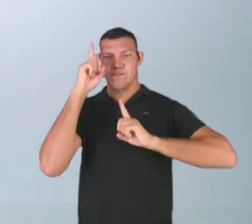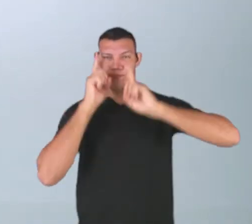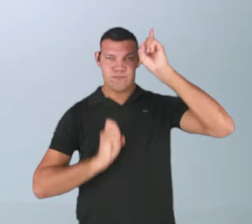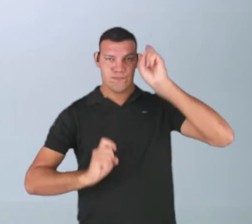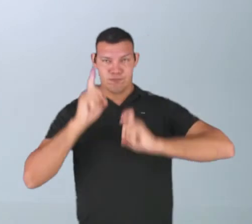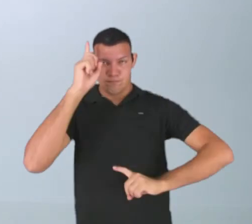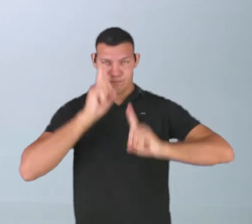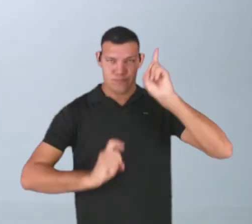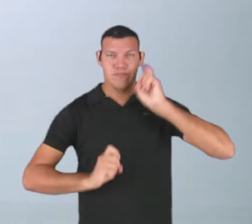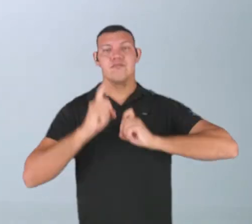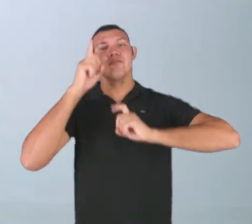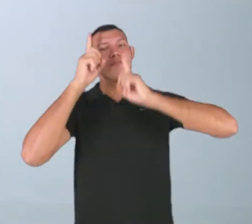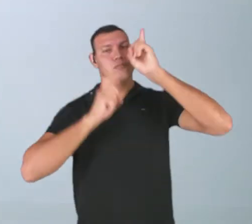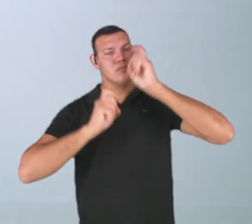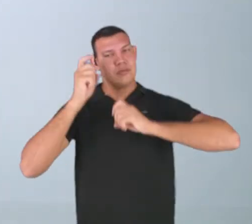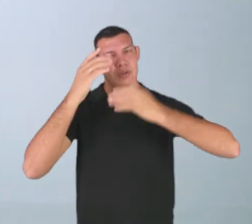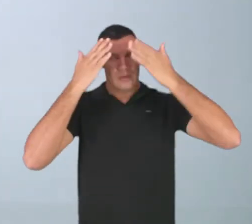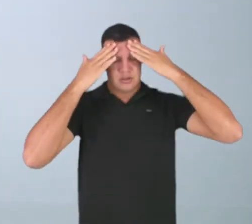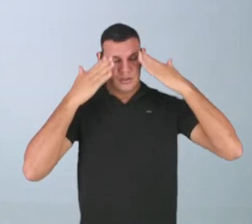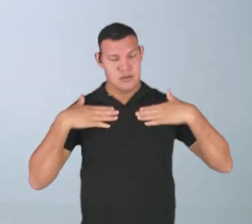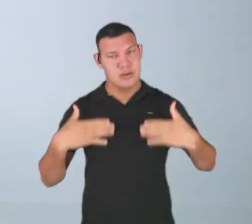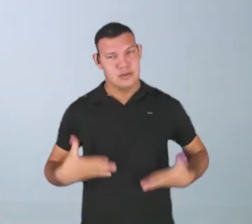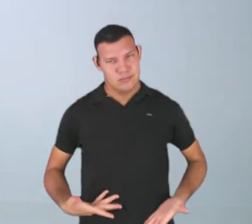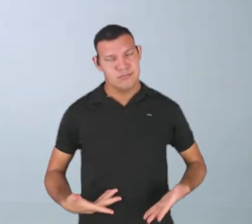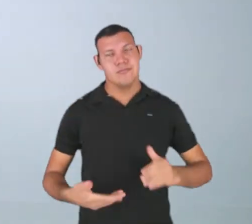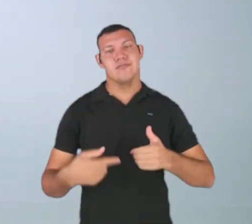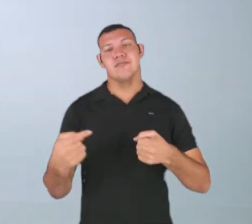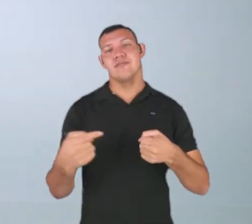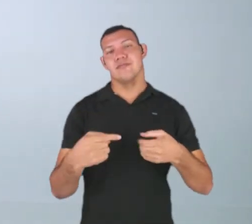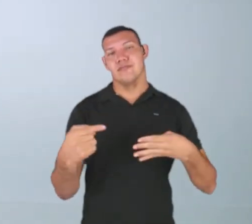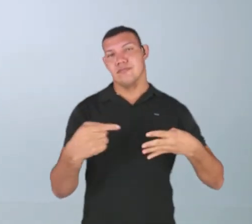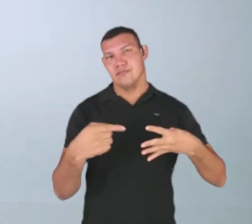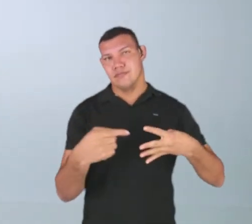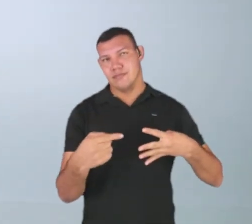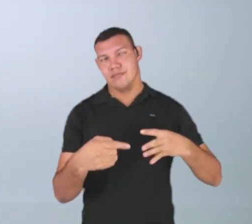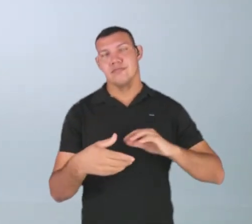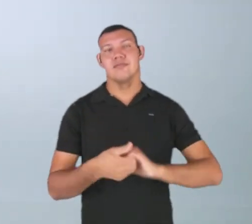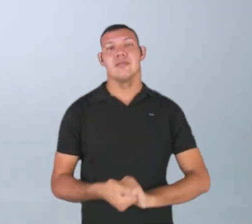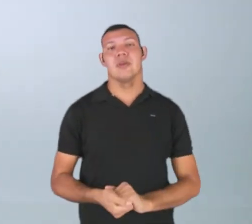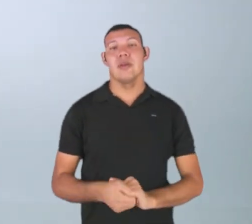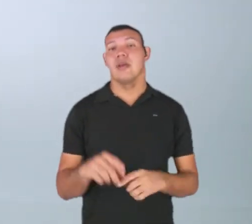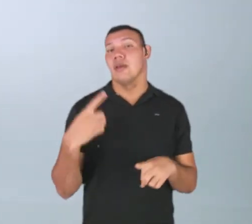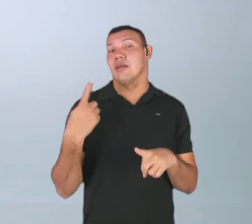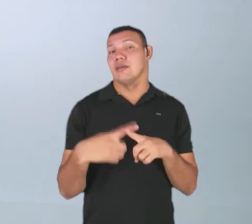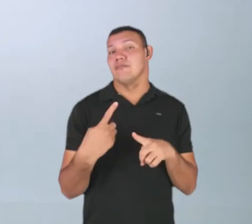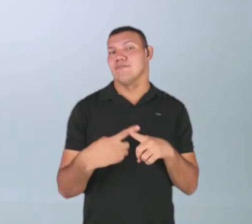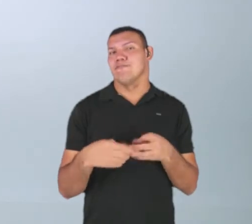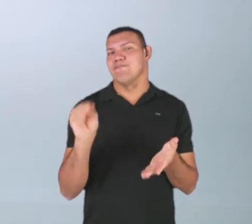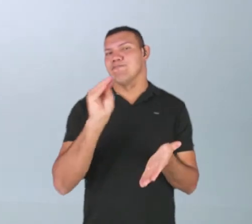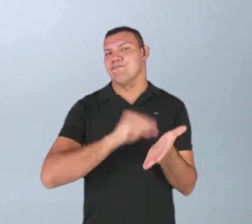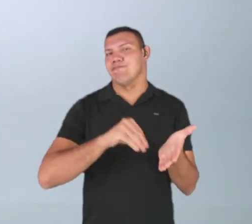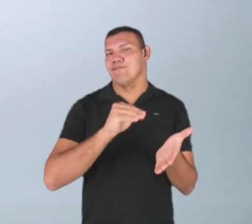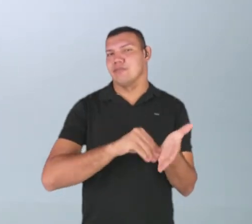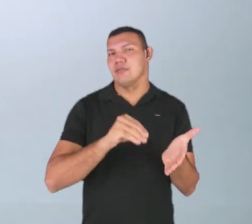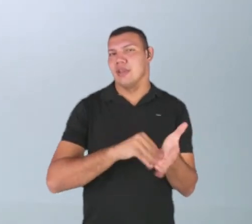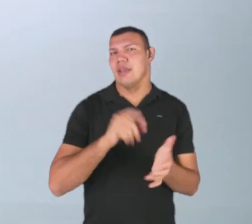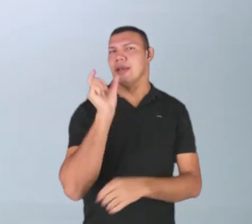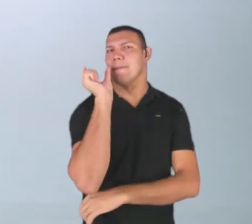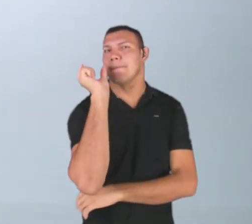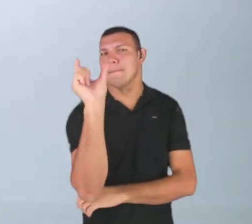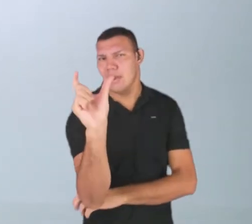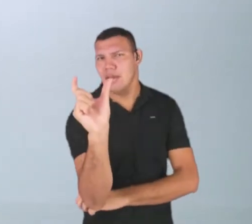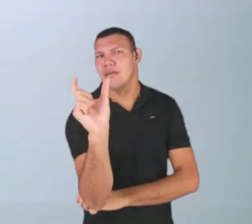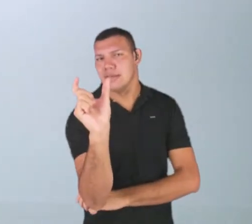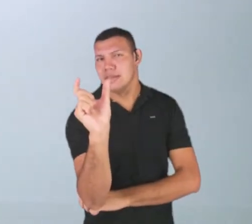e principalmente os corporais e os simbólicos, tá? Porque a ausência de palavras, presta atenção nessa